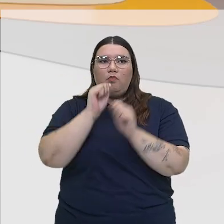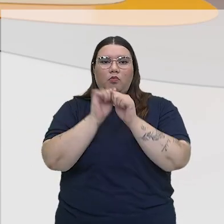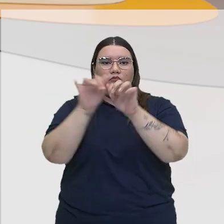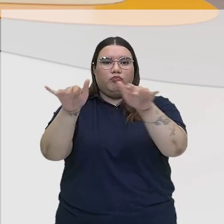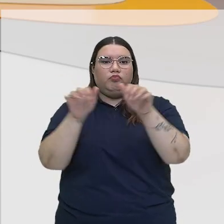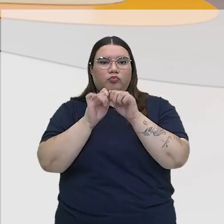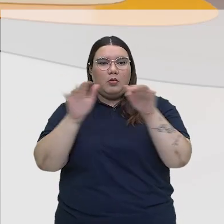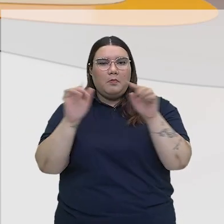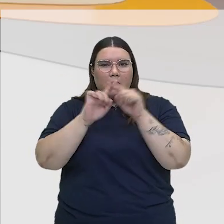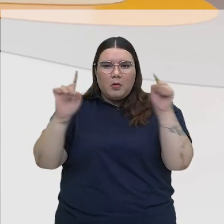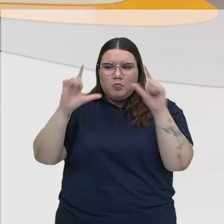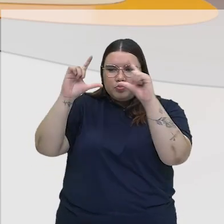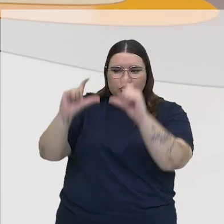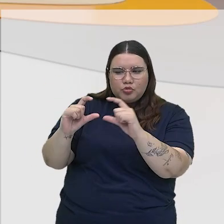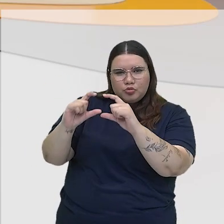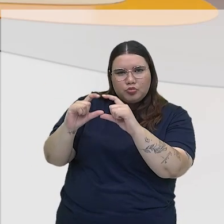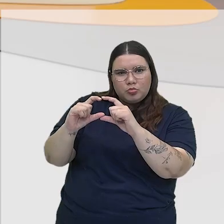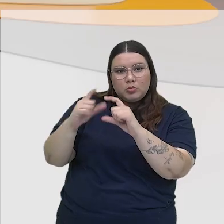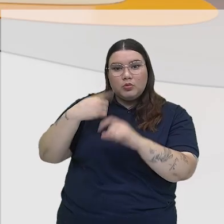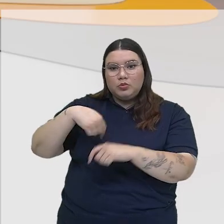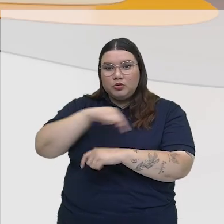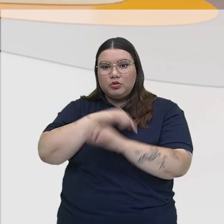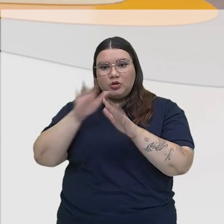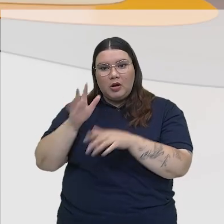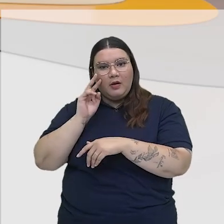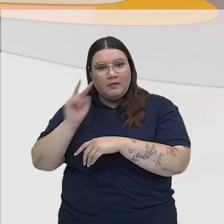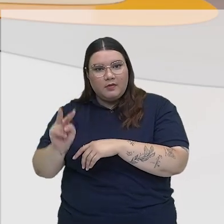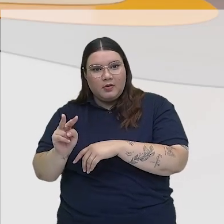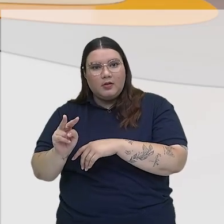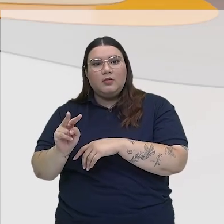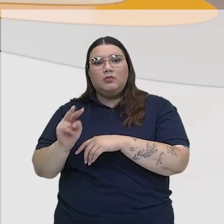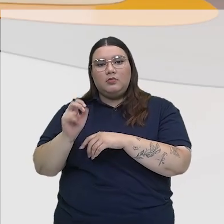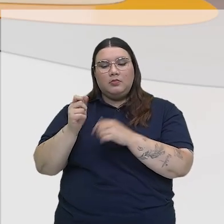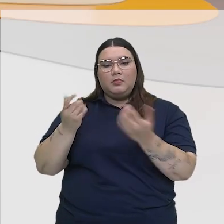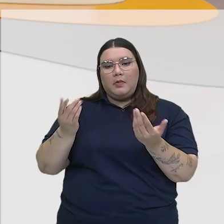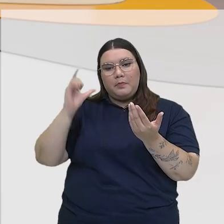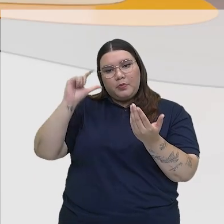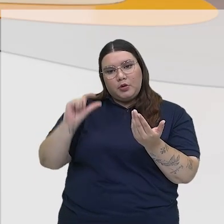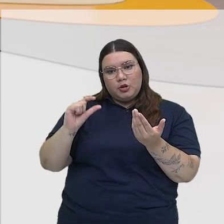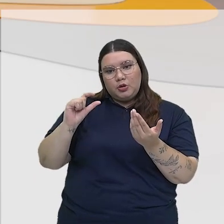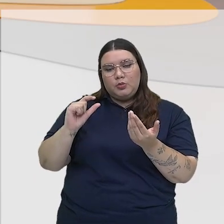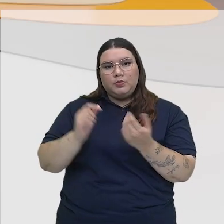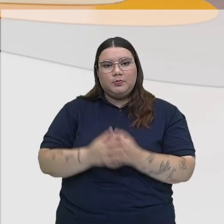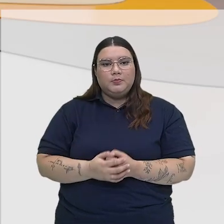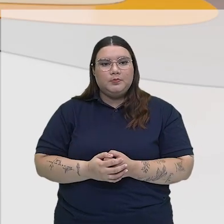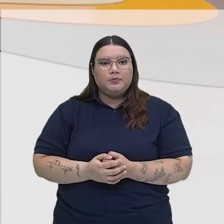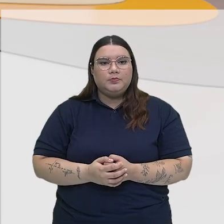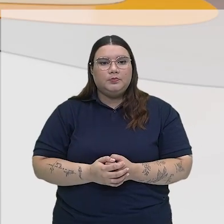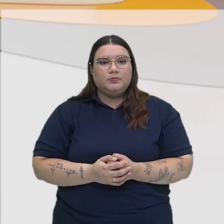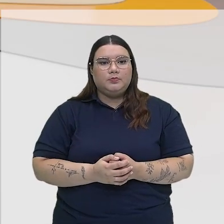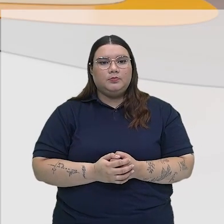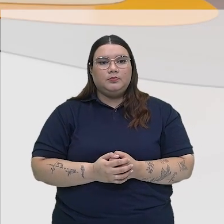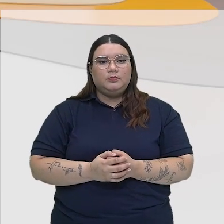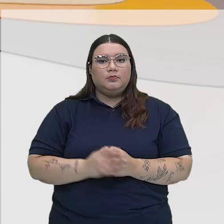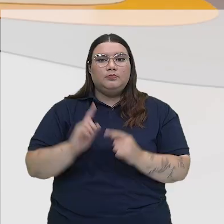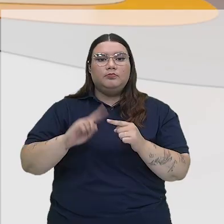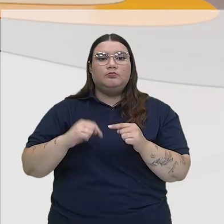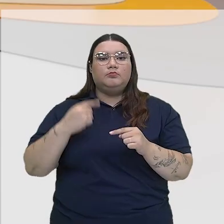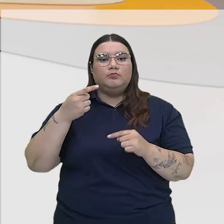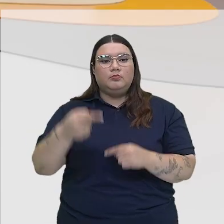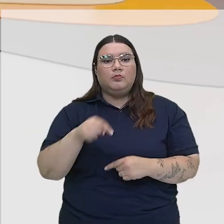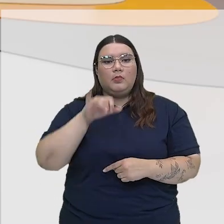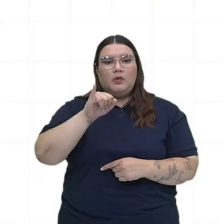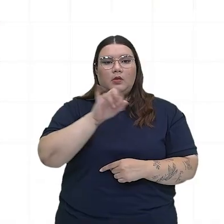E isso aqui são menores do que a gente já está acostumado até mesmo na irrigação convencional. Tá bom? Passamos agora para